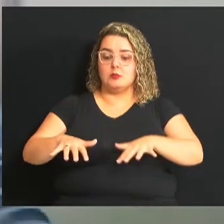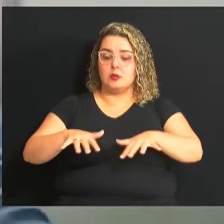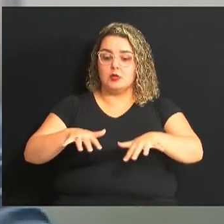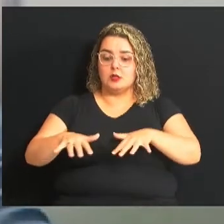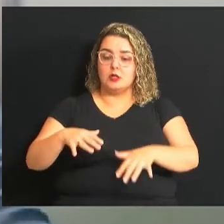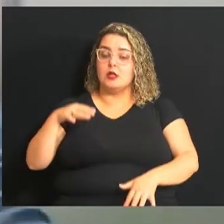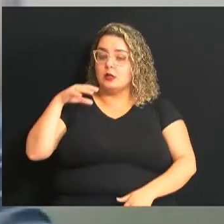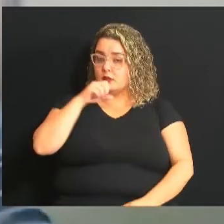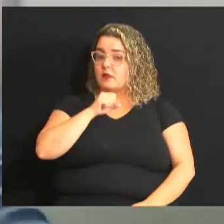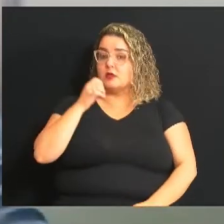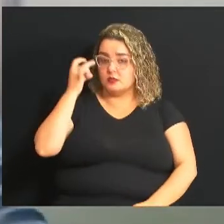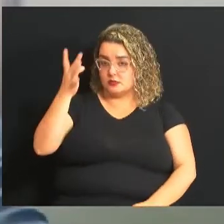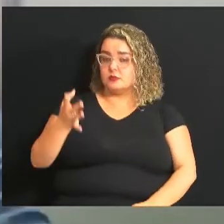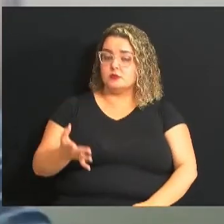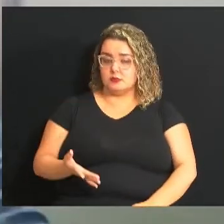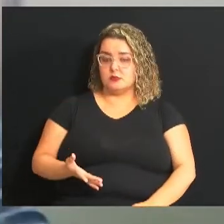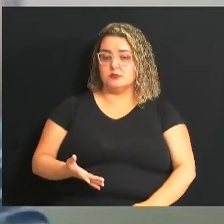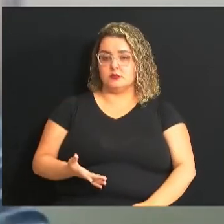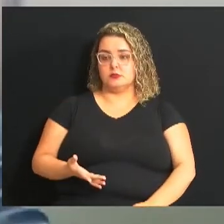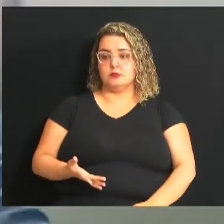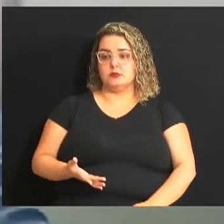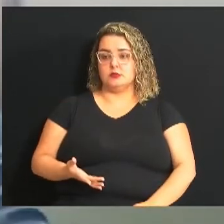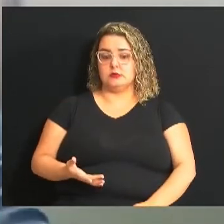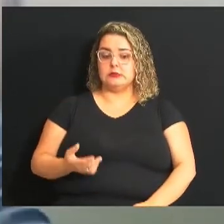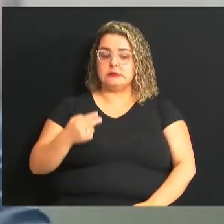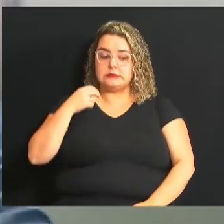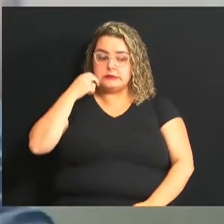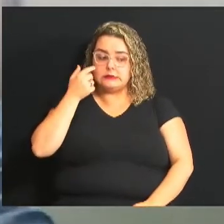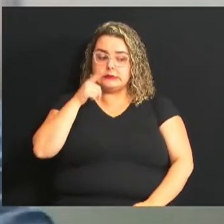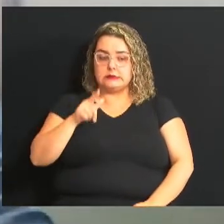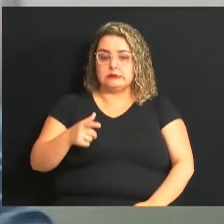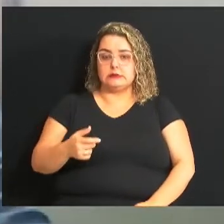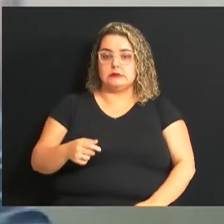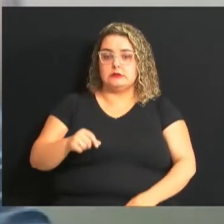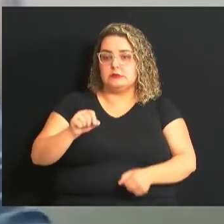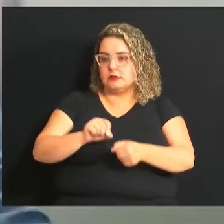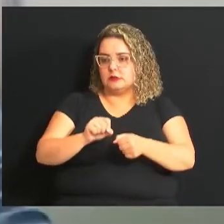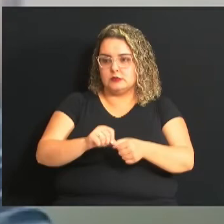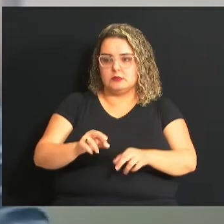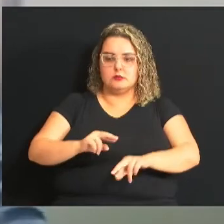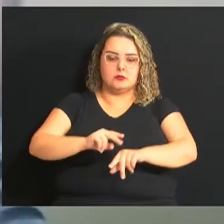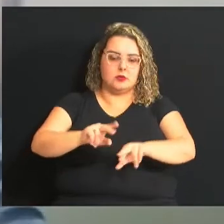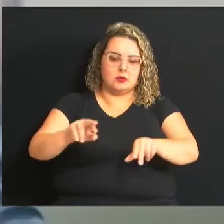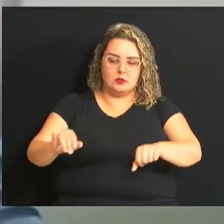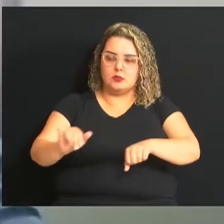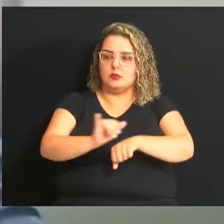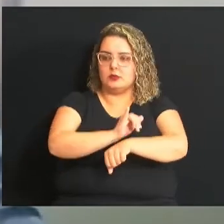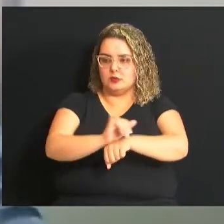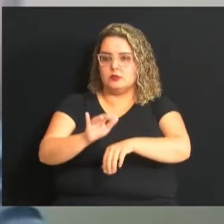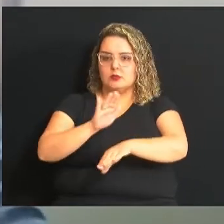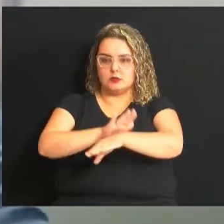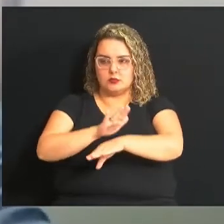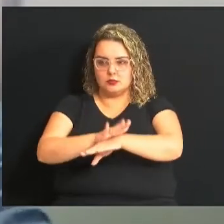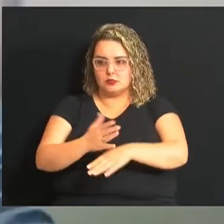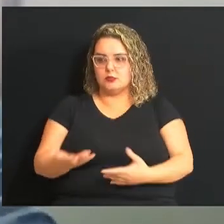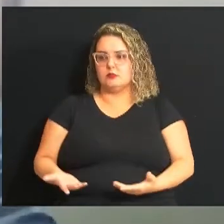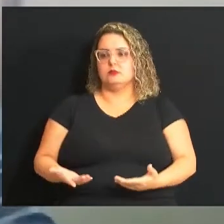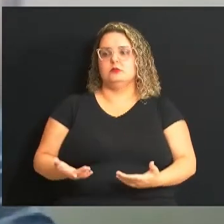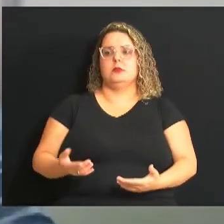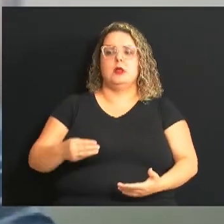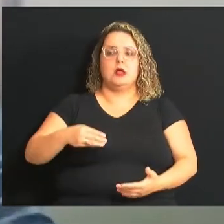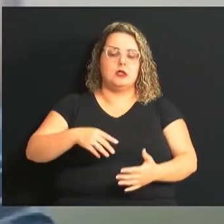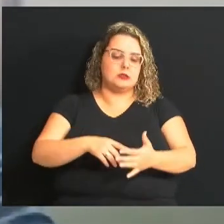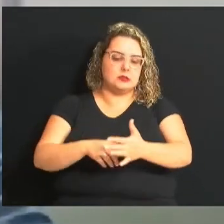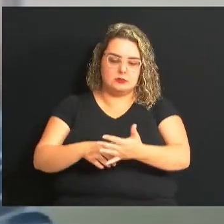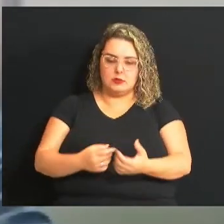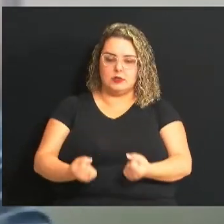Então, esse receio dele não conseguir executar, hoje a gente tem diversas outras ferramentas que ajudam. As máquinas ajudam muito, exercícios